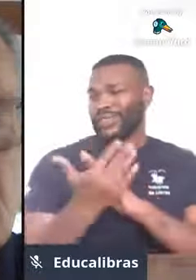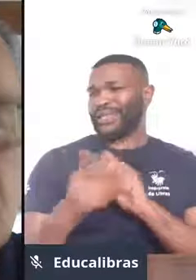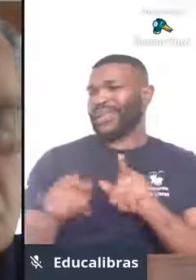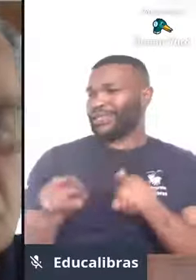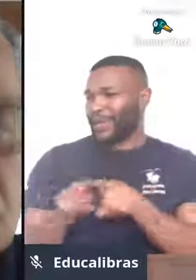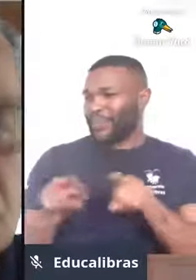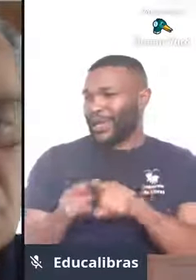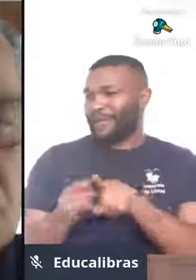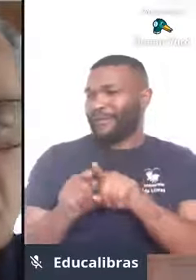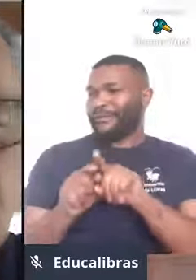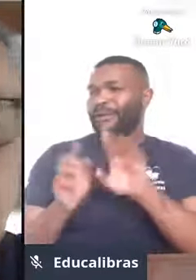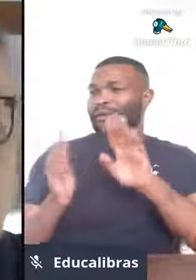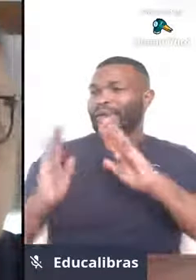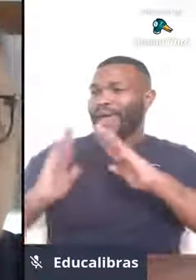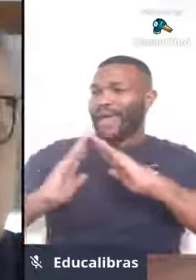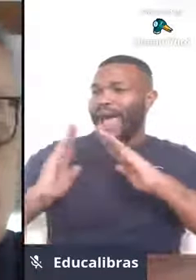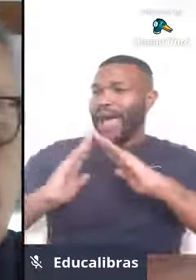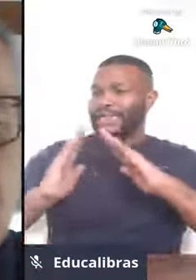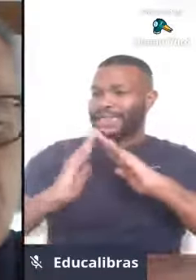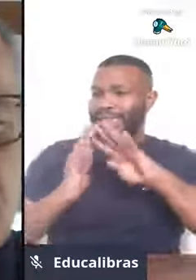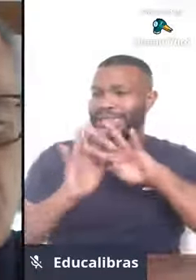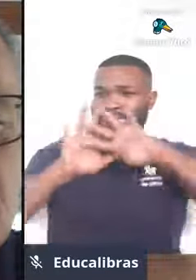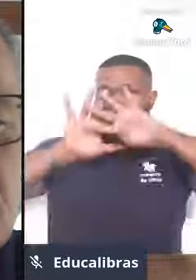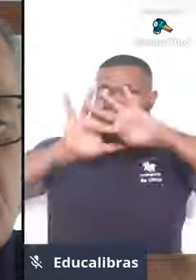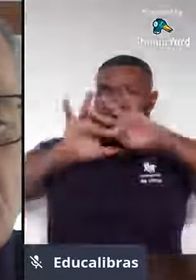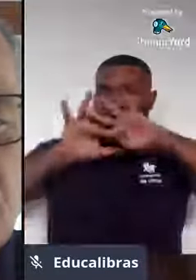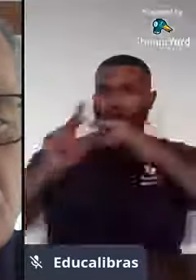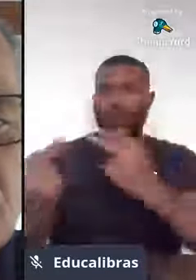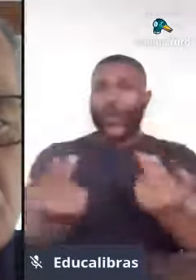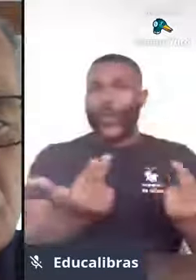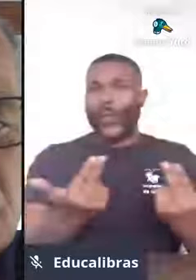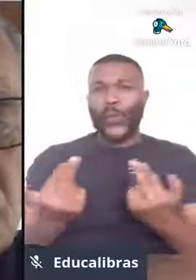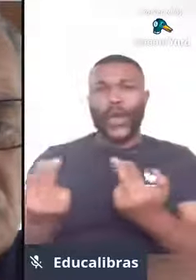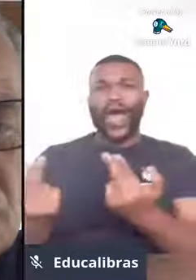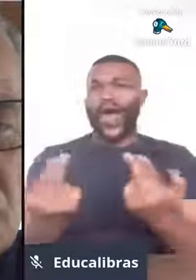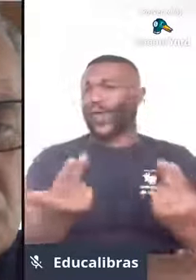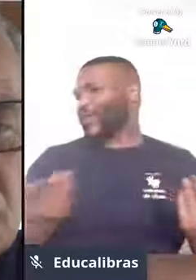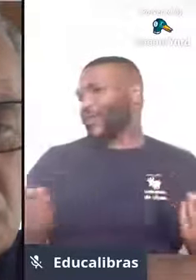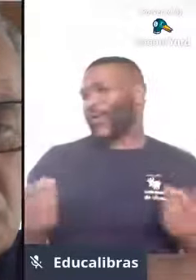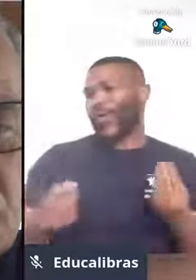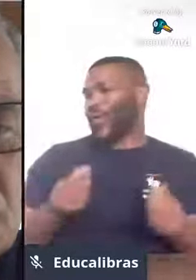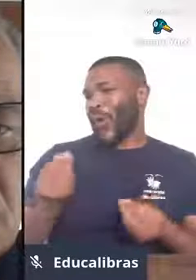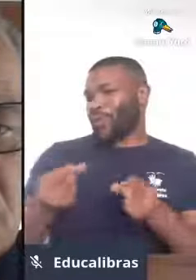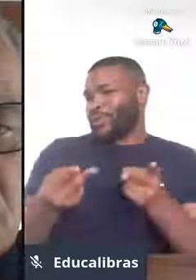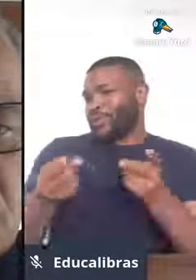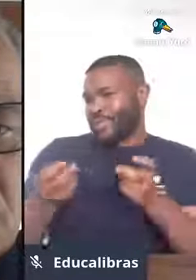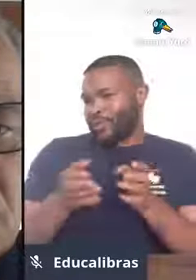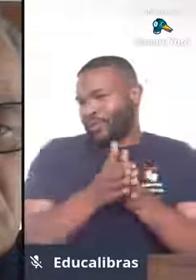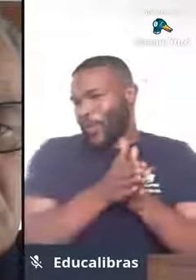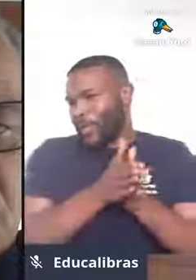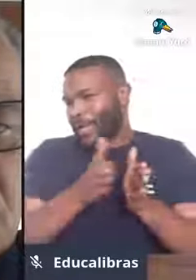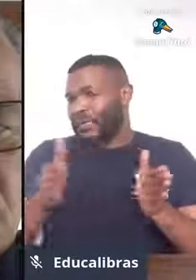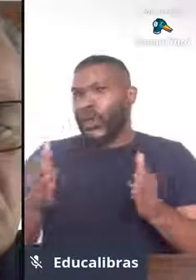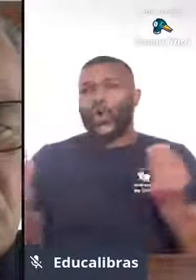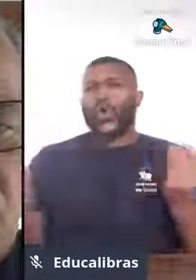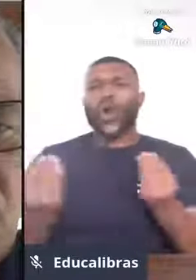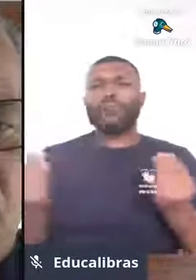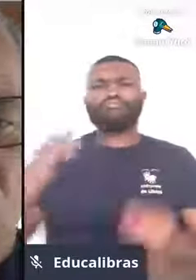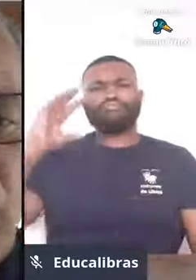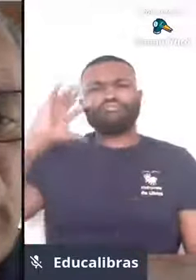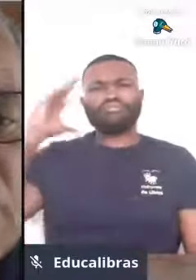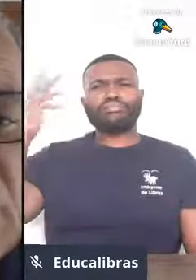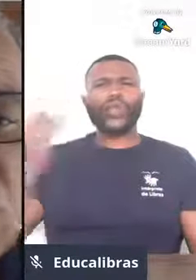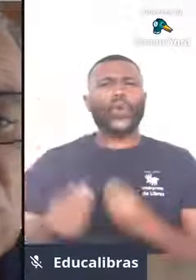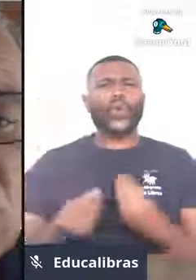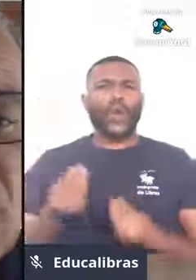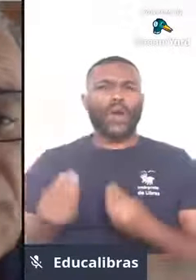trancado, né? Como todos nós. Quer dizer, como é que você vê esse momento e como é que nós vamos sair dessa? Bom,